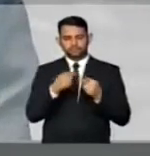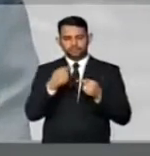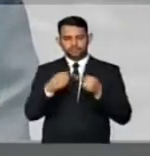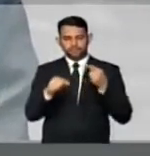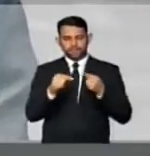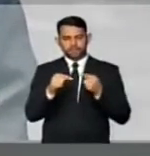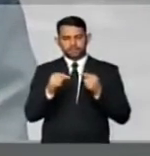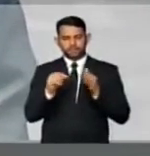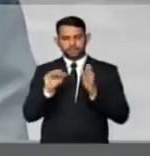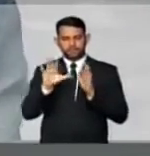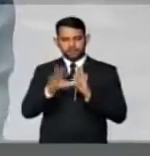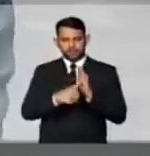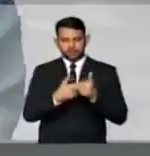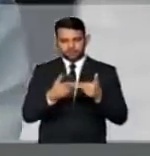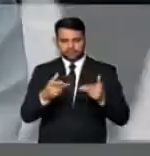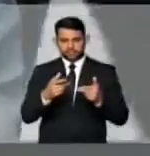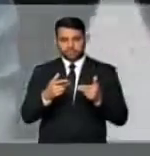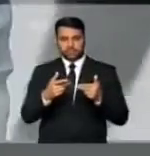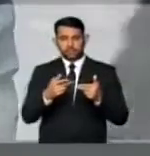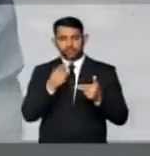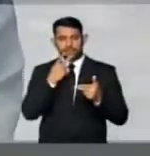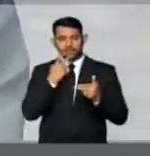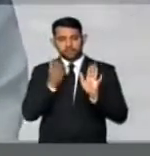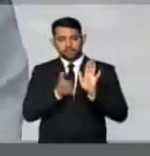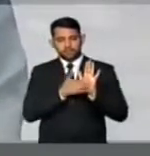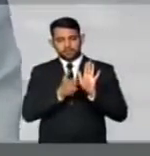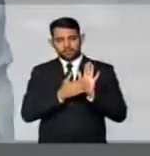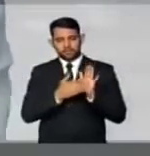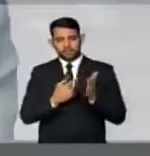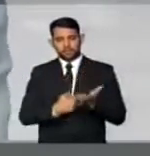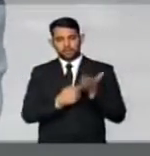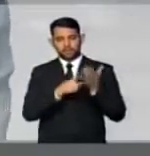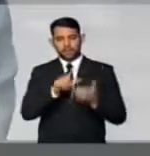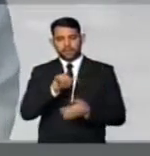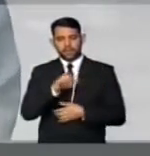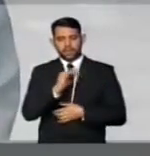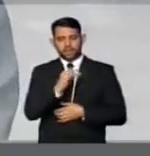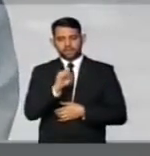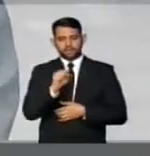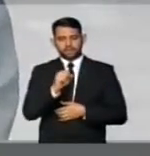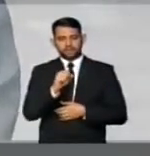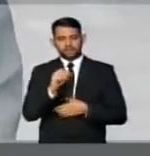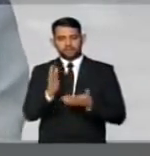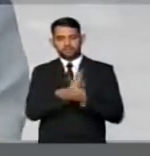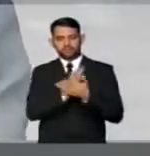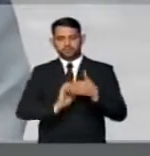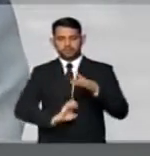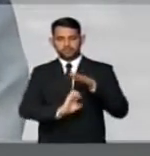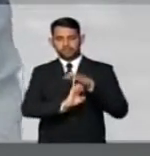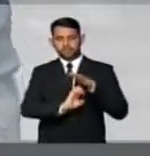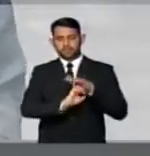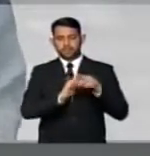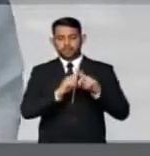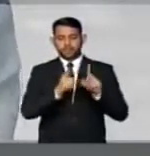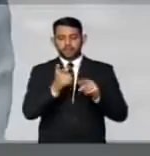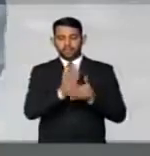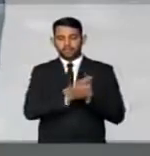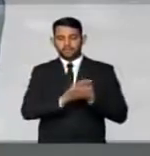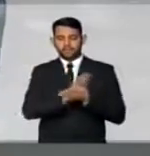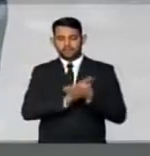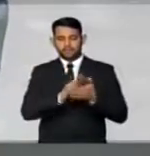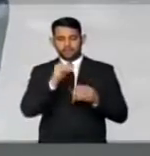combate à corrupção, para propor um acordo de leniência que pode beneficiar empresas, mas não